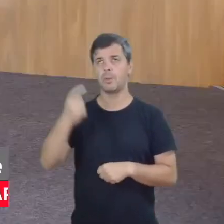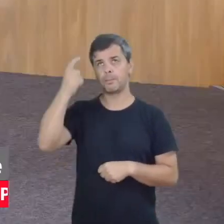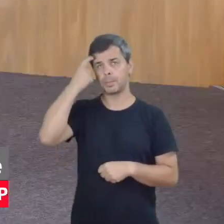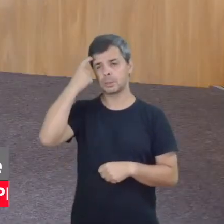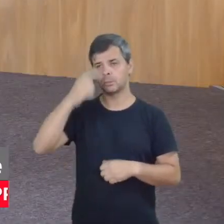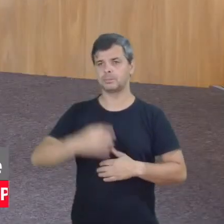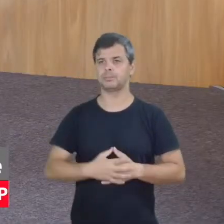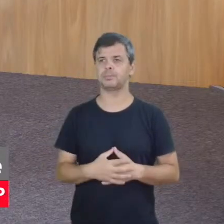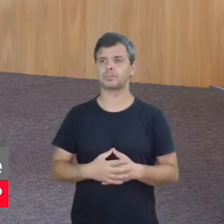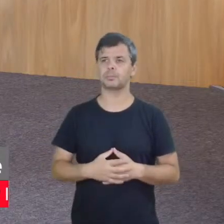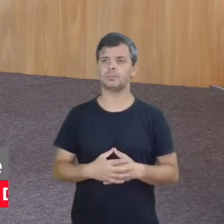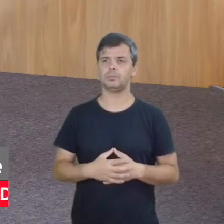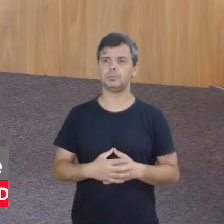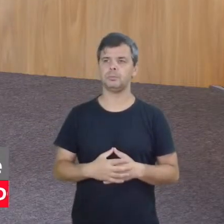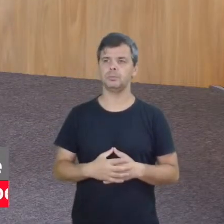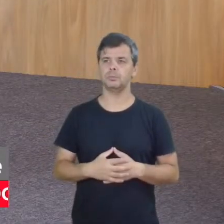pensar.